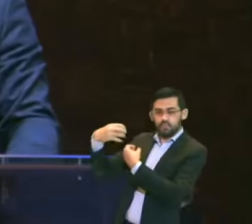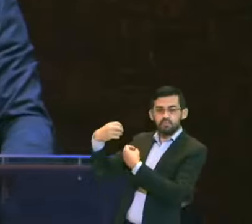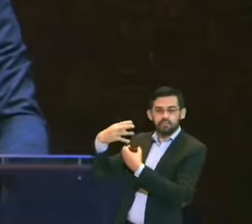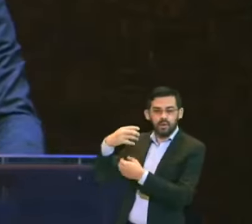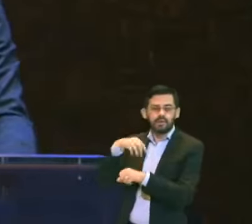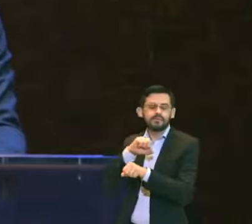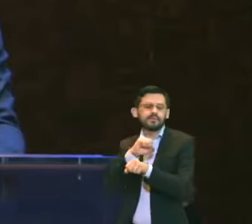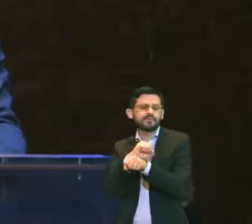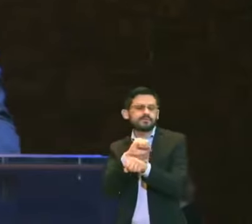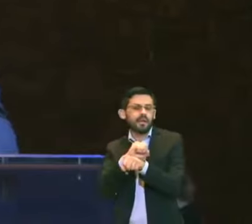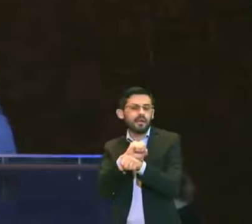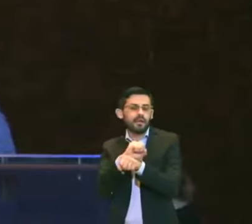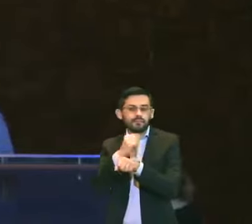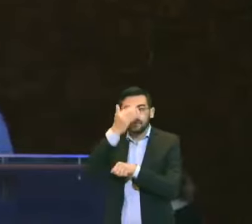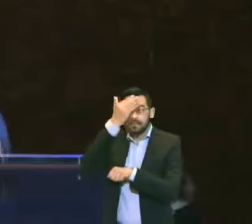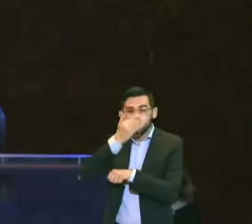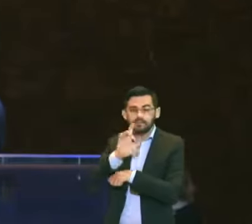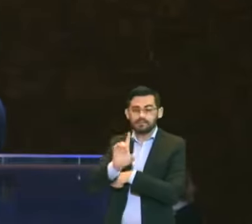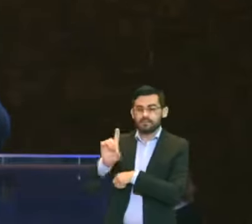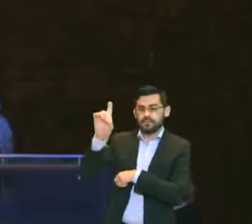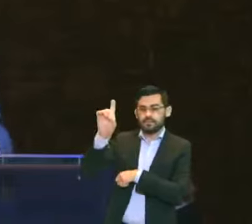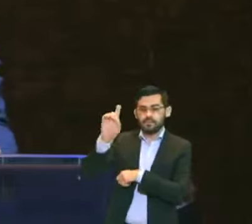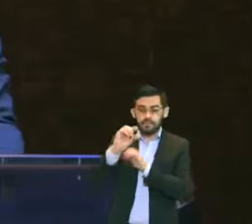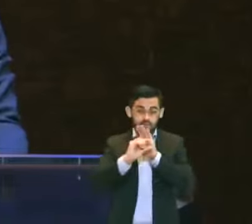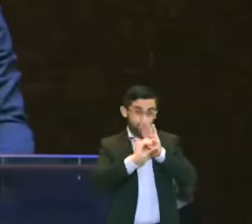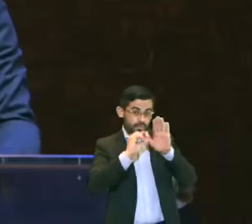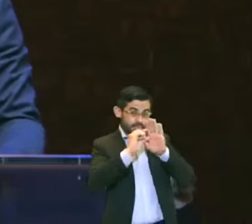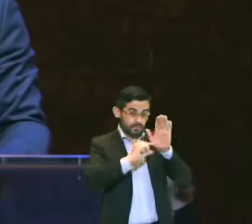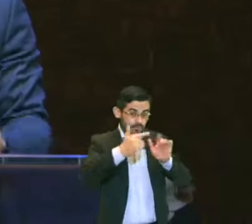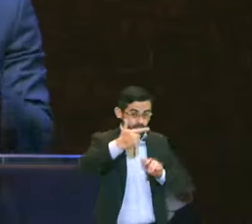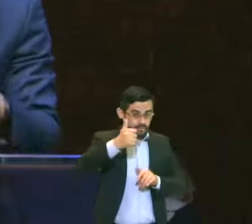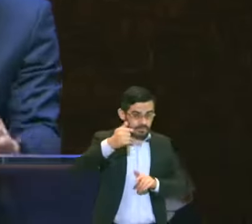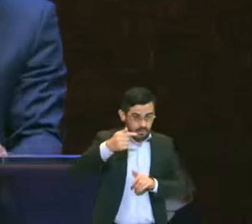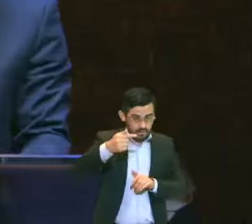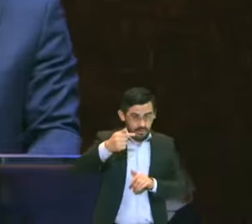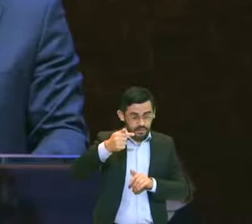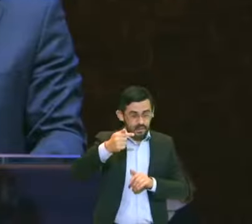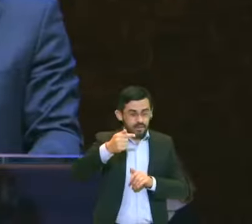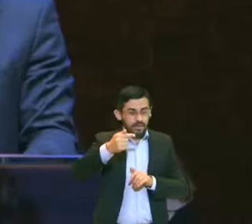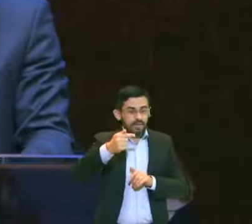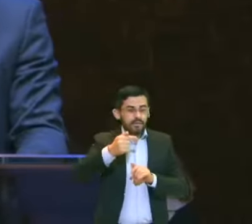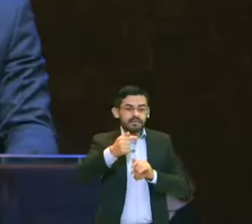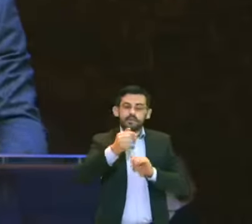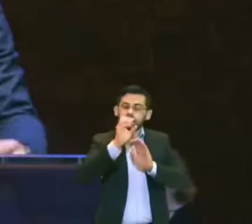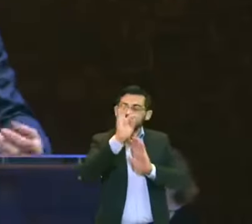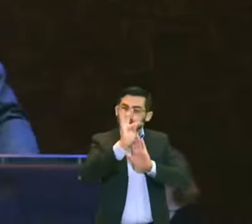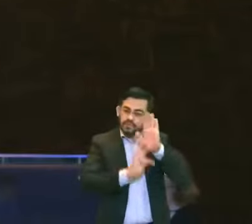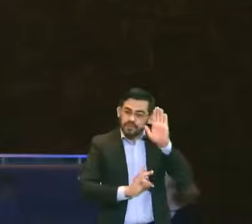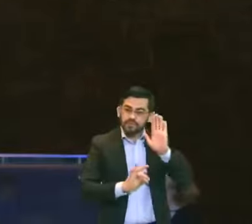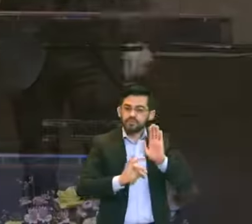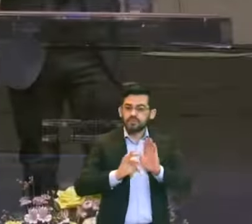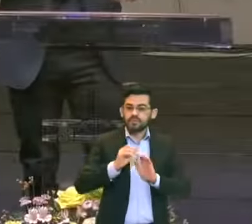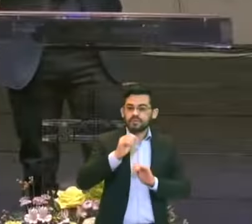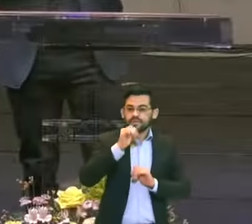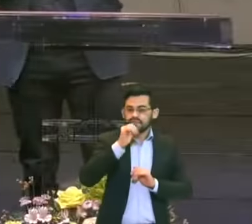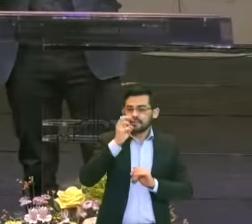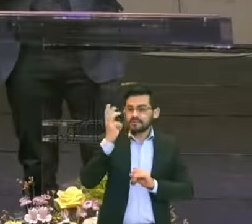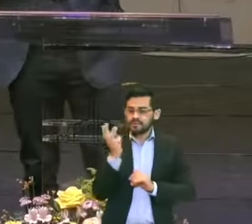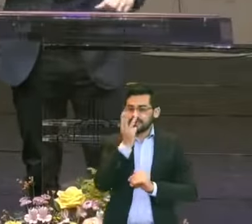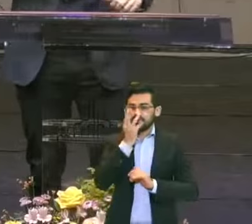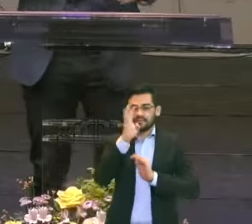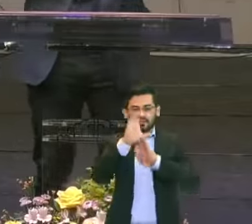a esperar em Deus. No versículo 27 de Isaías 40, a Bíblia diz assim: por que